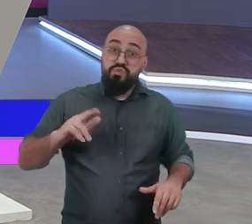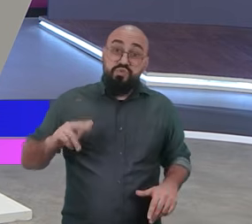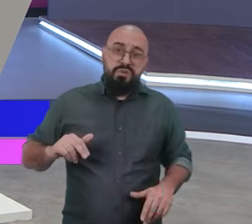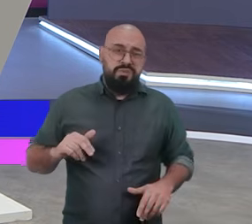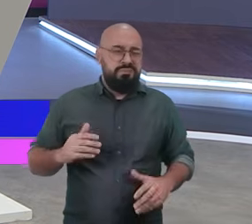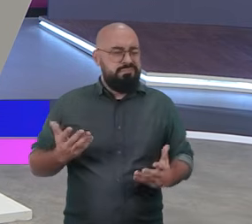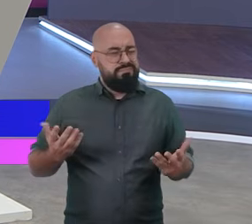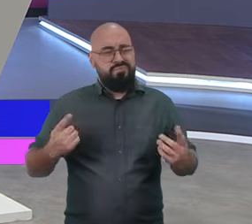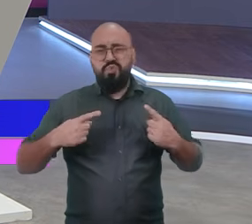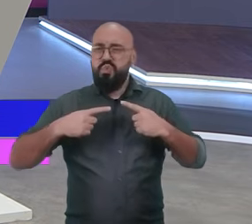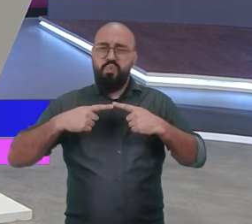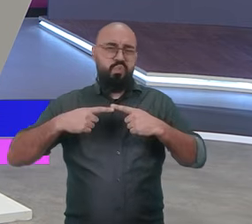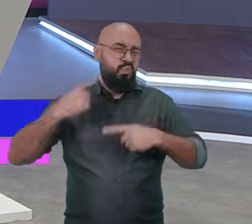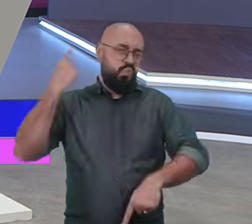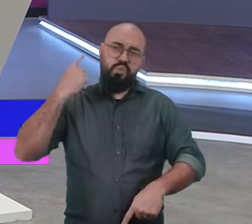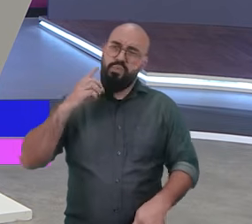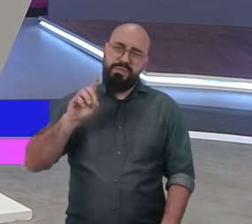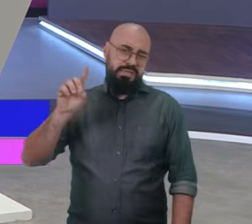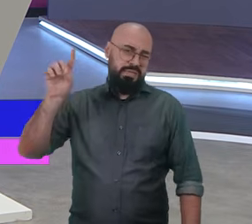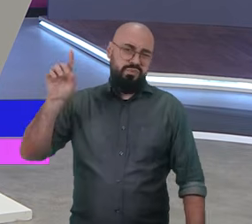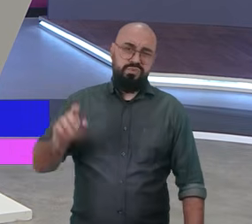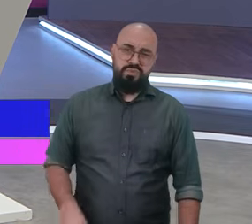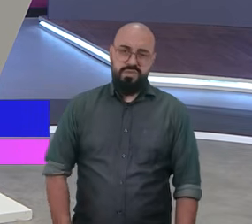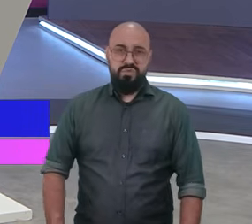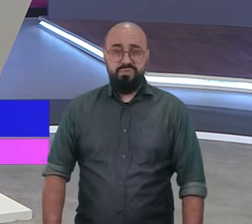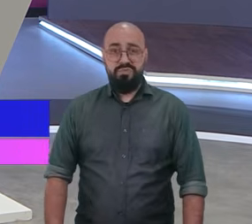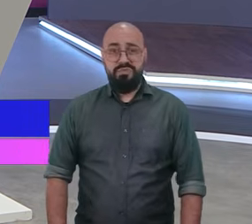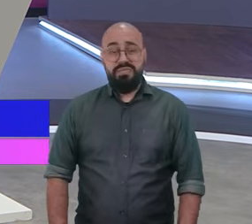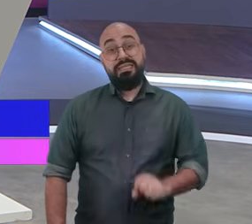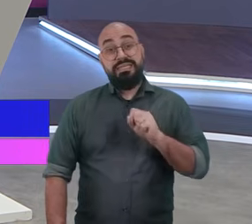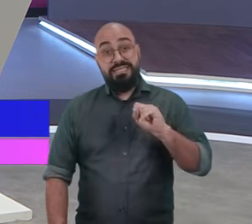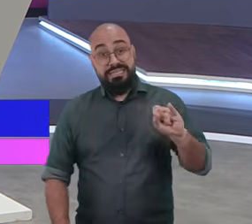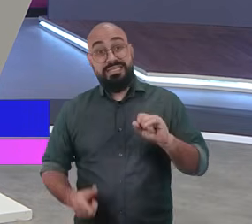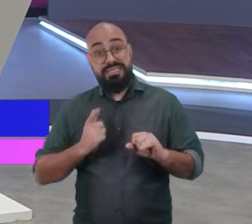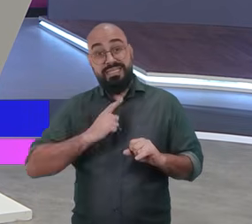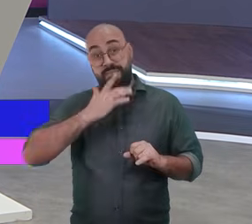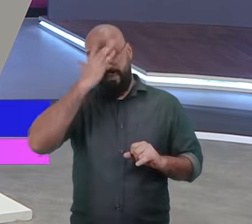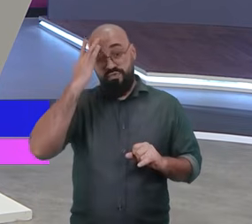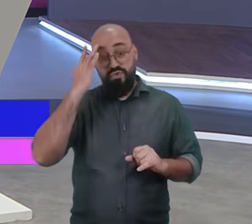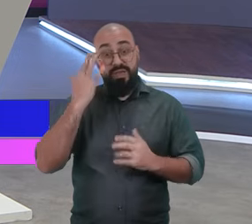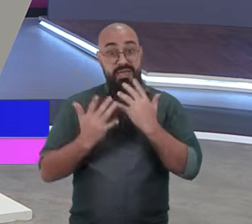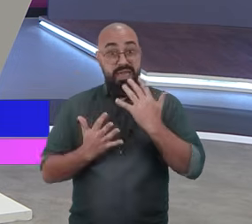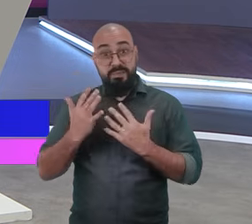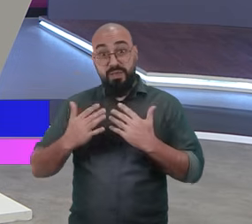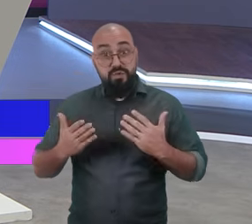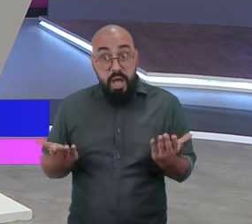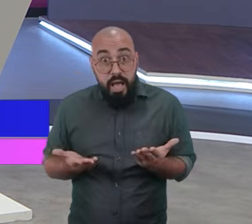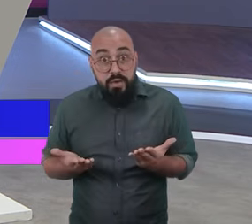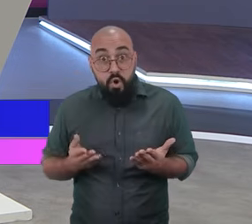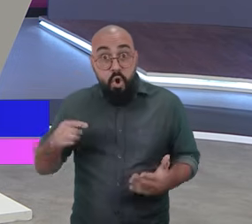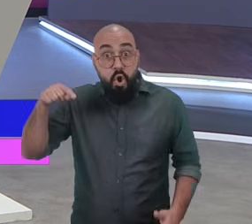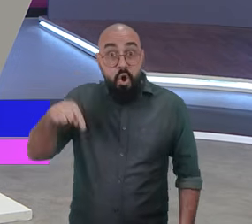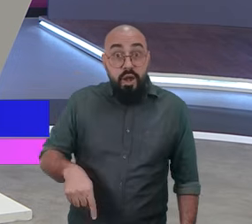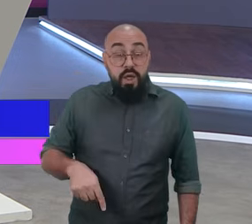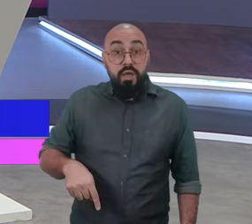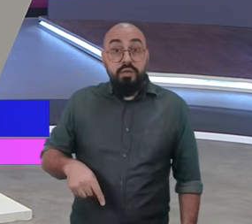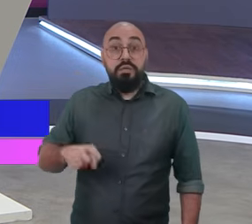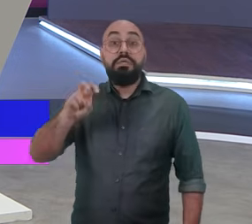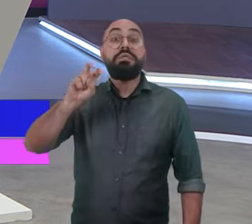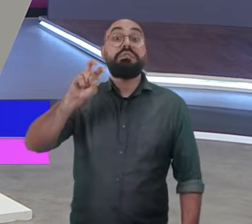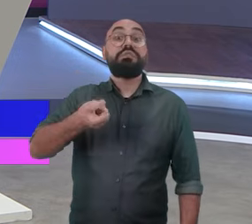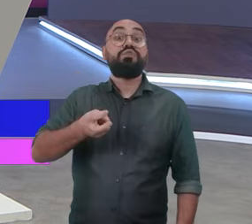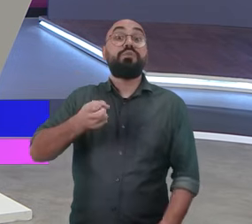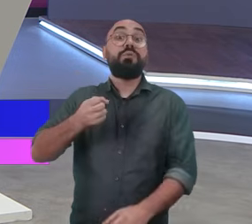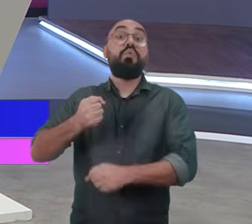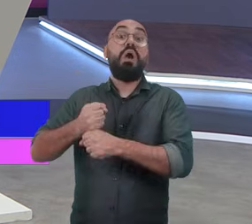faz nenhum sentido. Mesmo porque, se existe essa ideia de pessoas que já estão queimando, alguém que morreu há 5.000